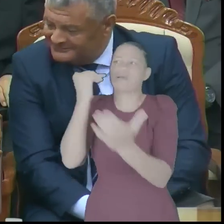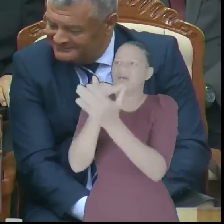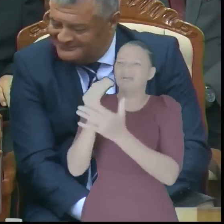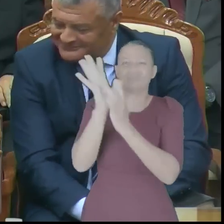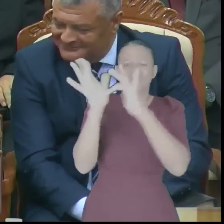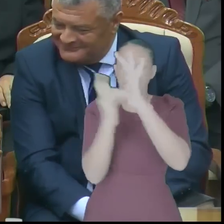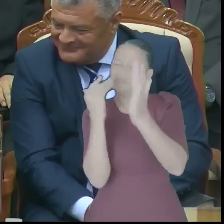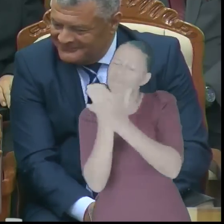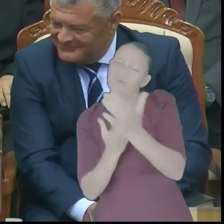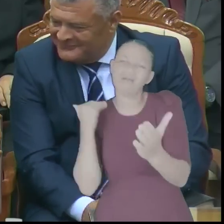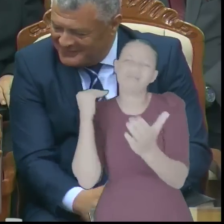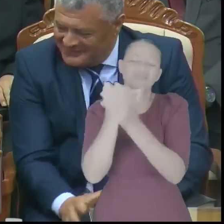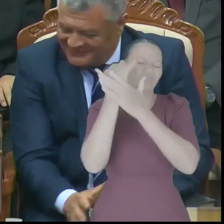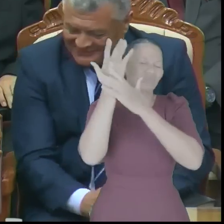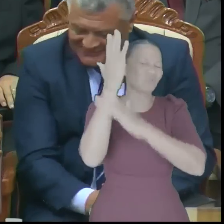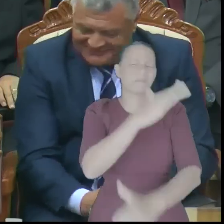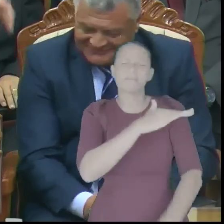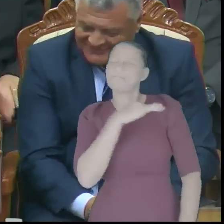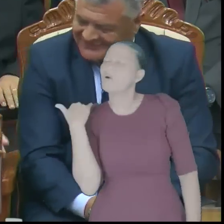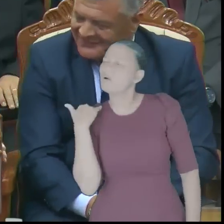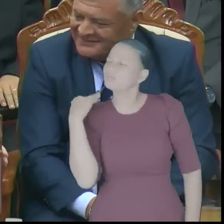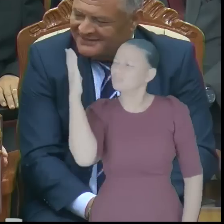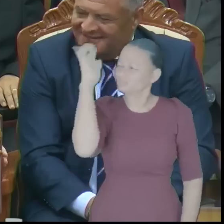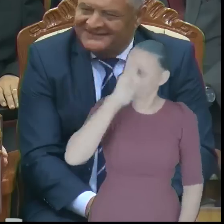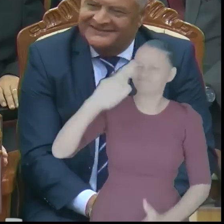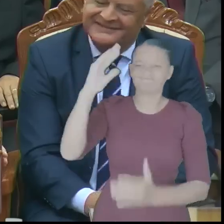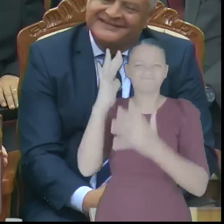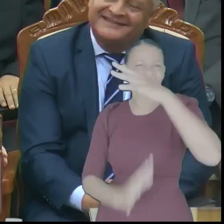Ele é Senhor absoluto.